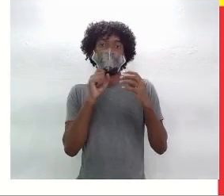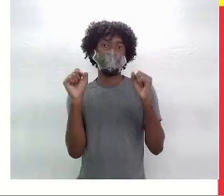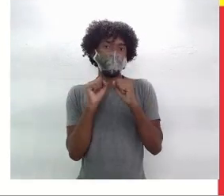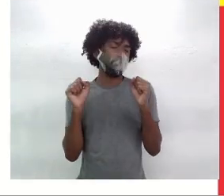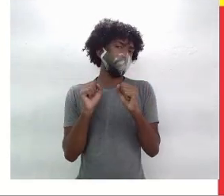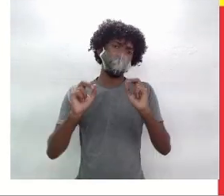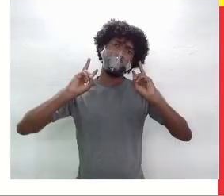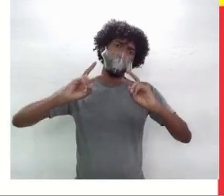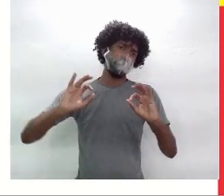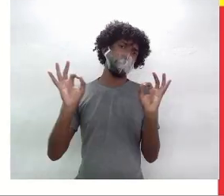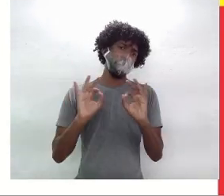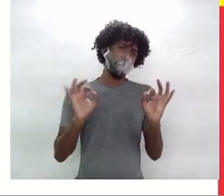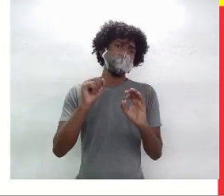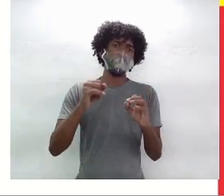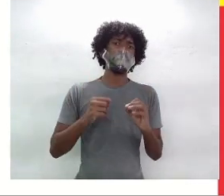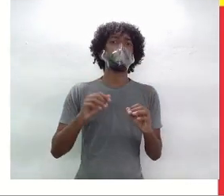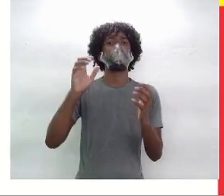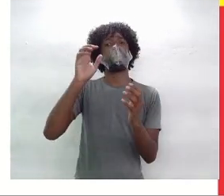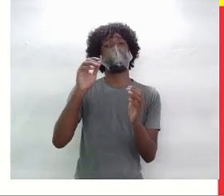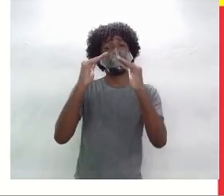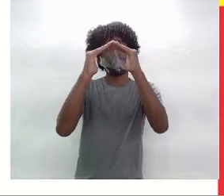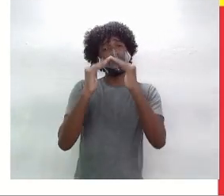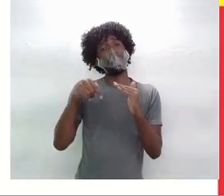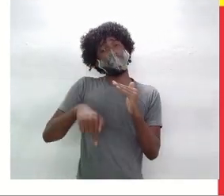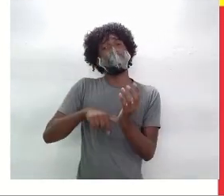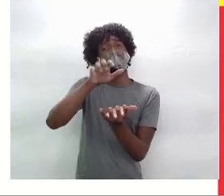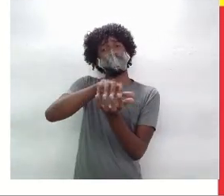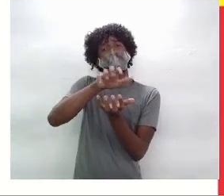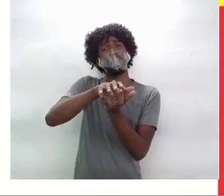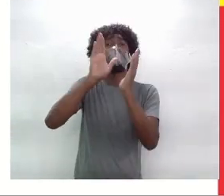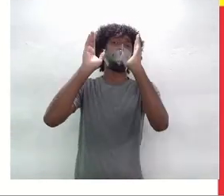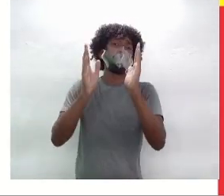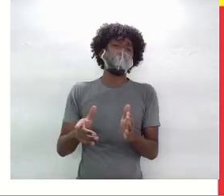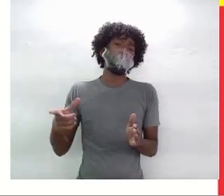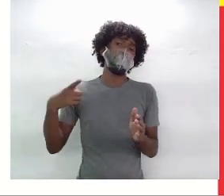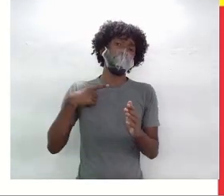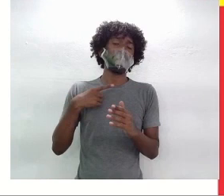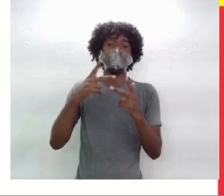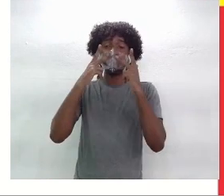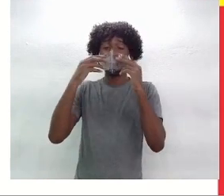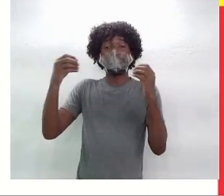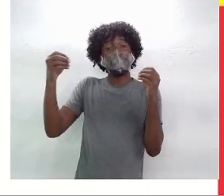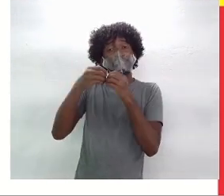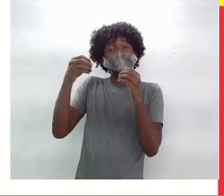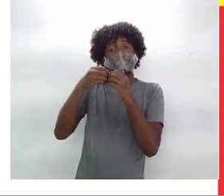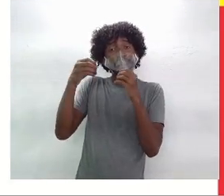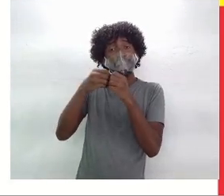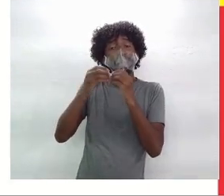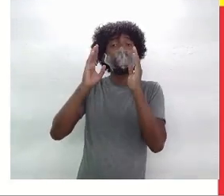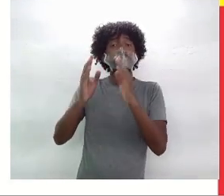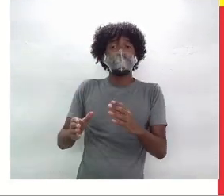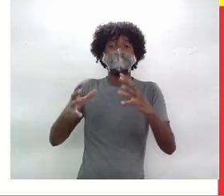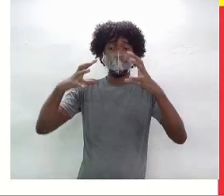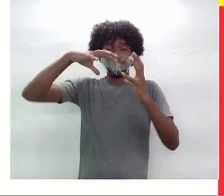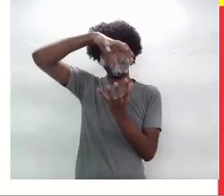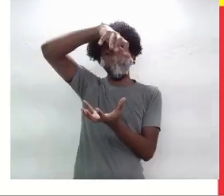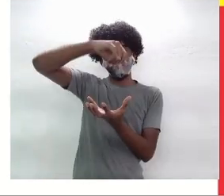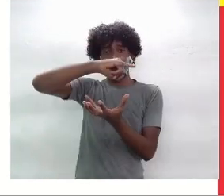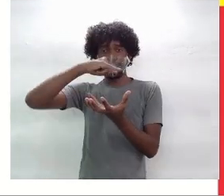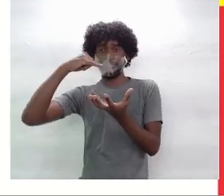Principalmente quem mora no estado aqui de Pernambuco, que está bem próximo ali à linha do